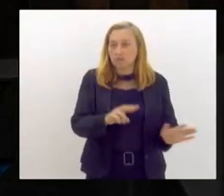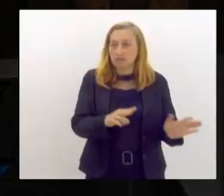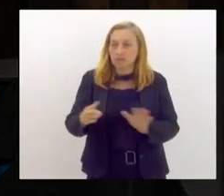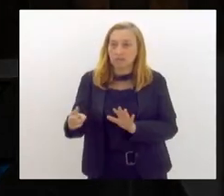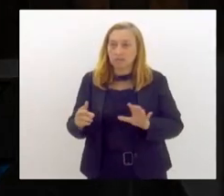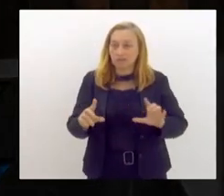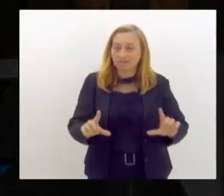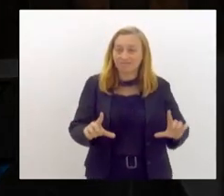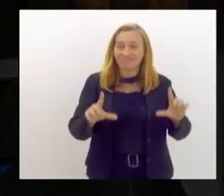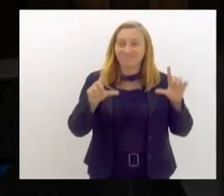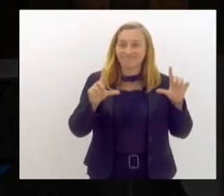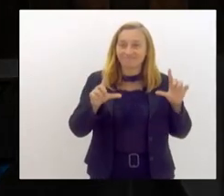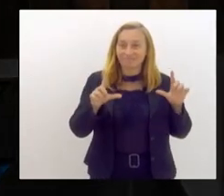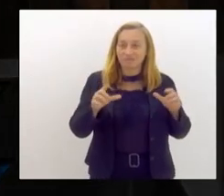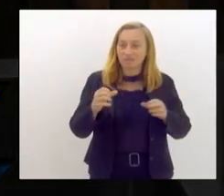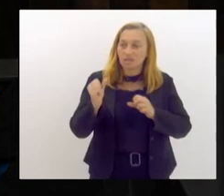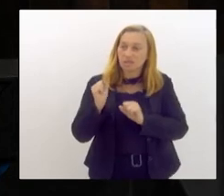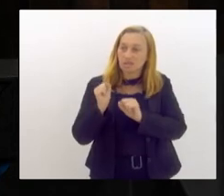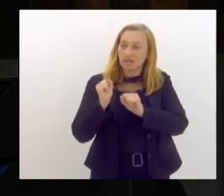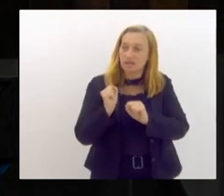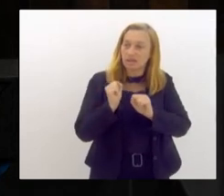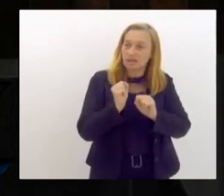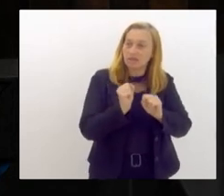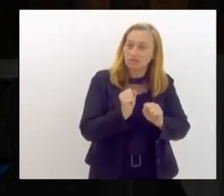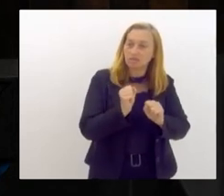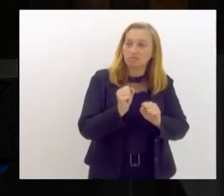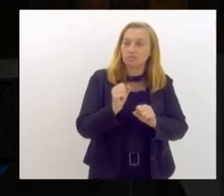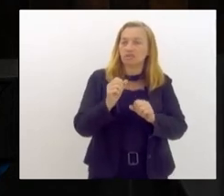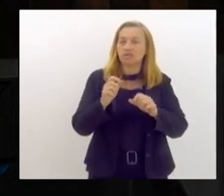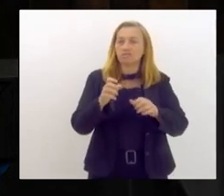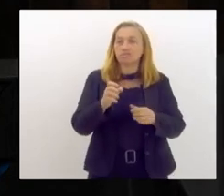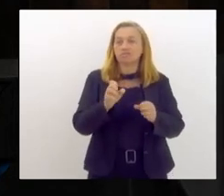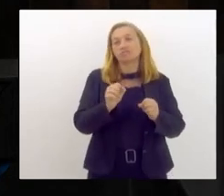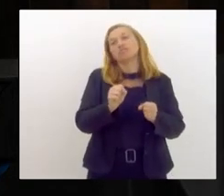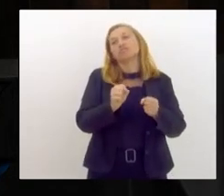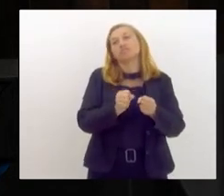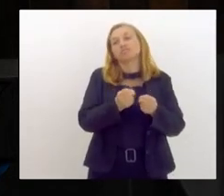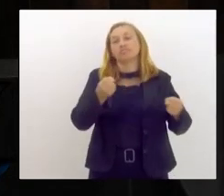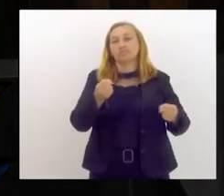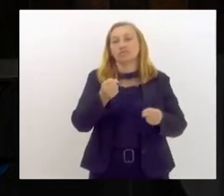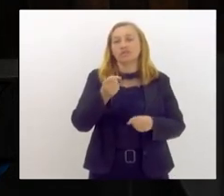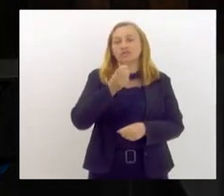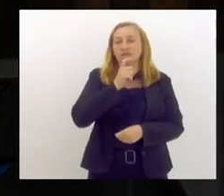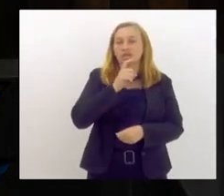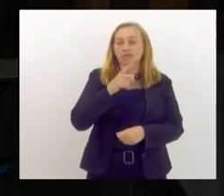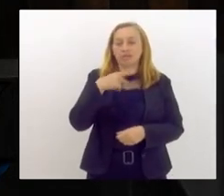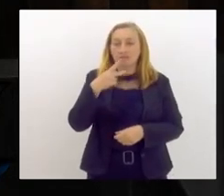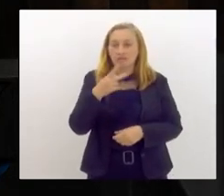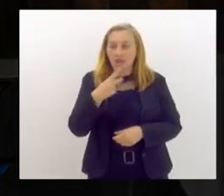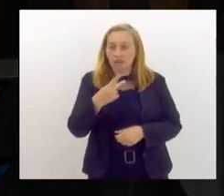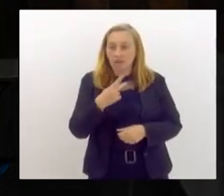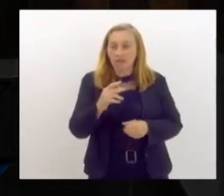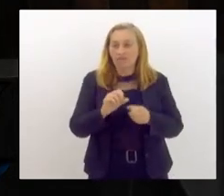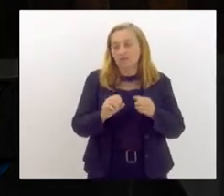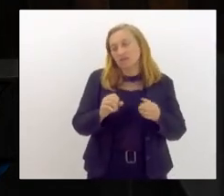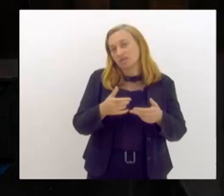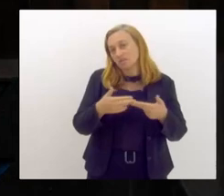carregando uma geladeira para fingir que estava fazendo alguma coisa. Tem uma deputada nessa casa que fez a mesma